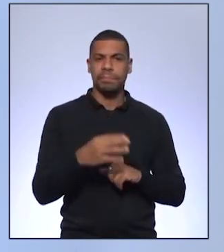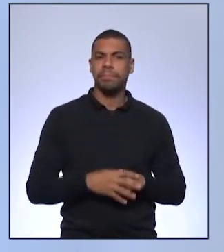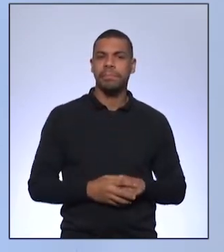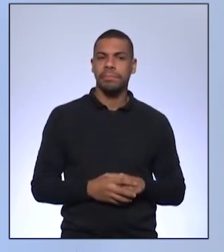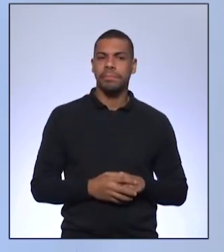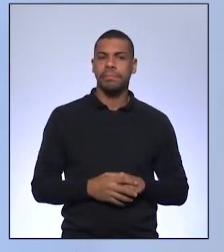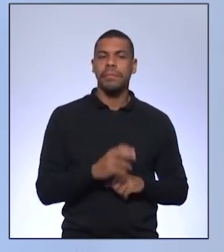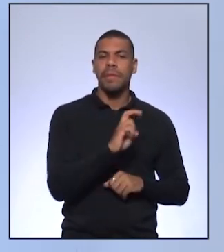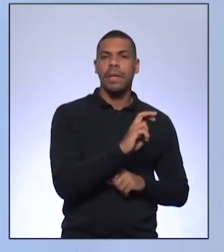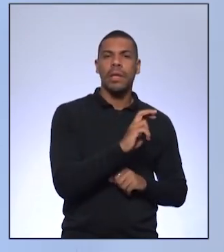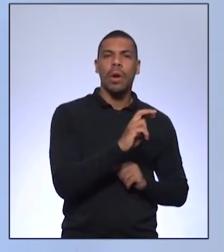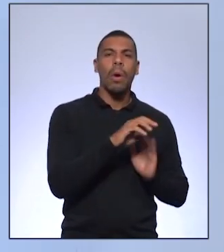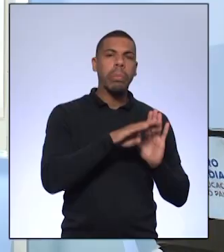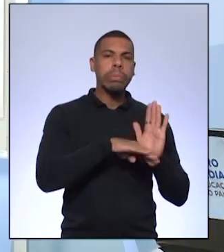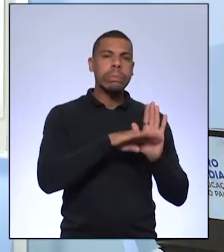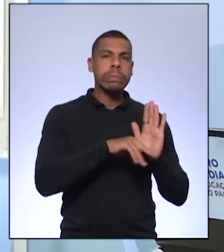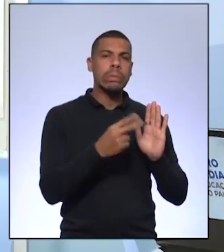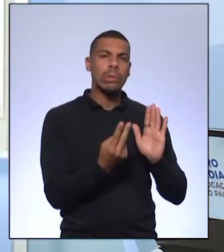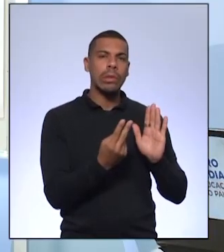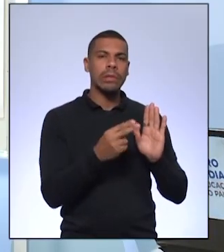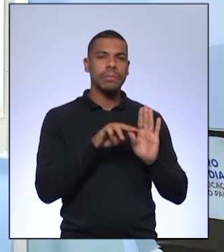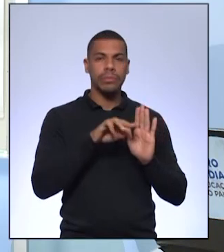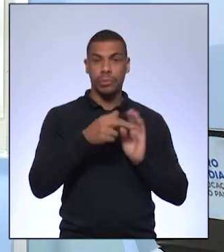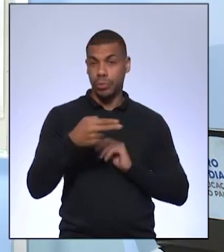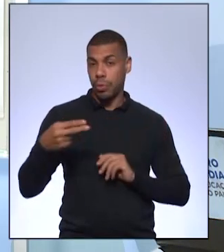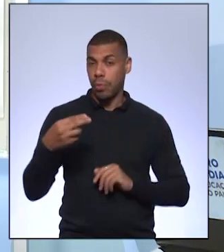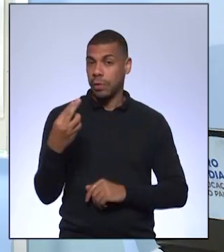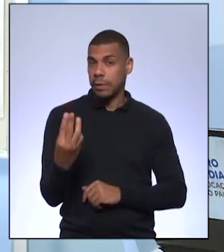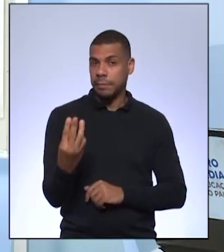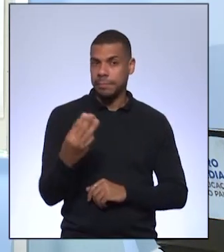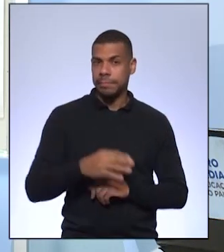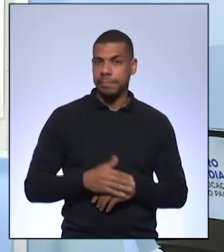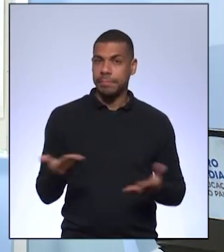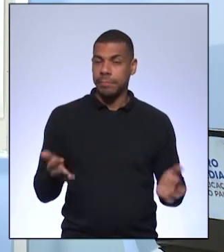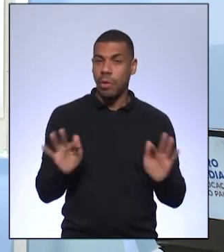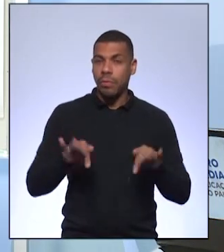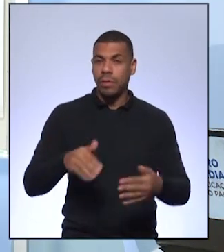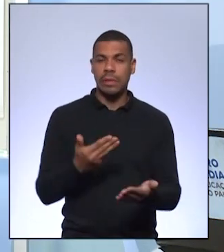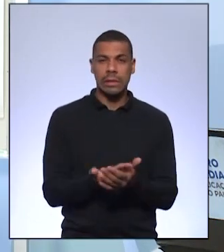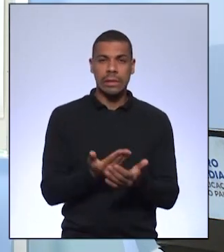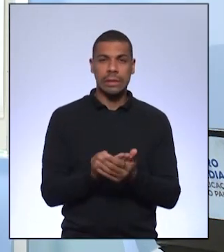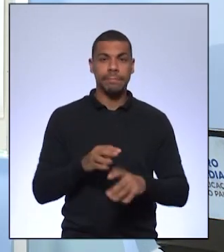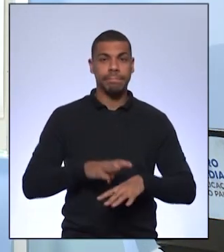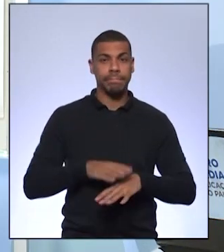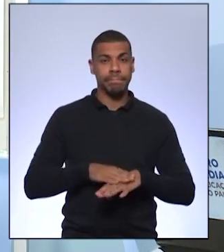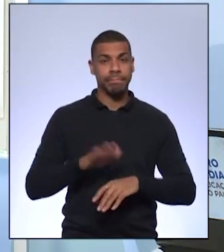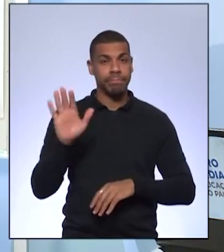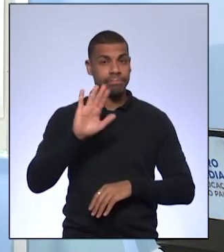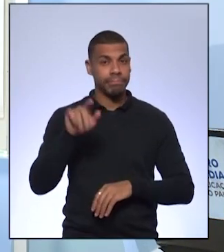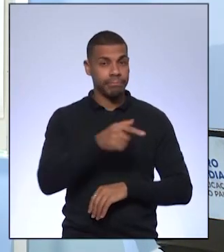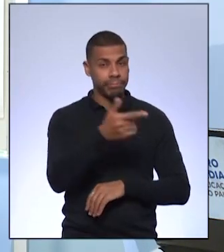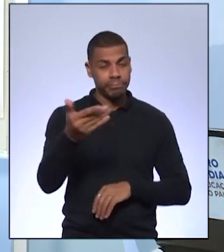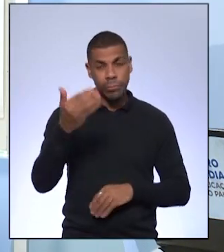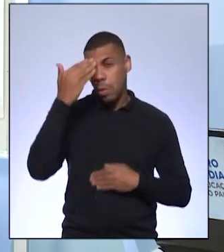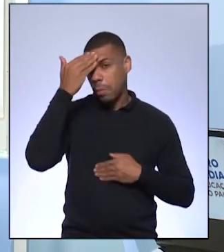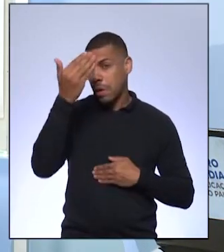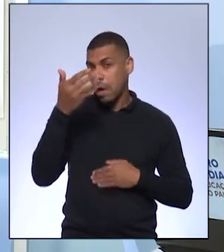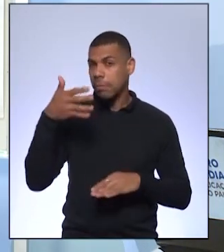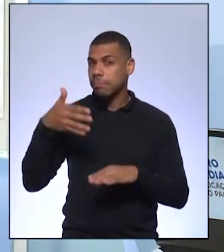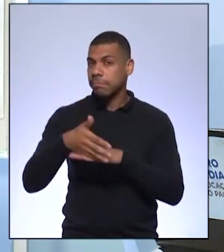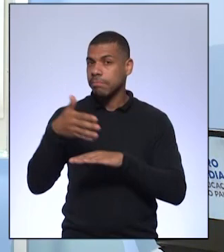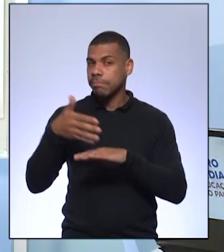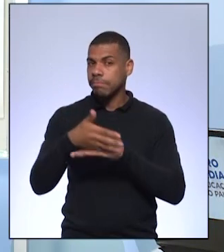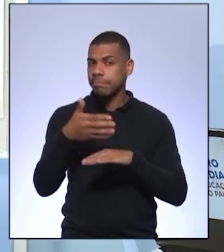temos 3. Encerro a minha aula, a nossa aula de matemática por aqui. Me despeço de todos. Muito obrigado pela